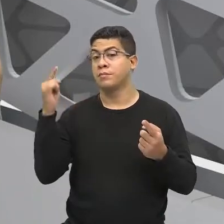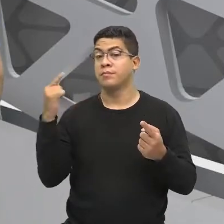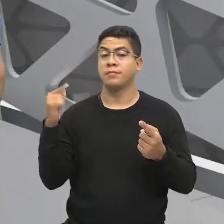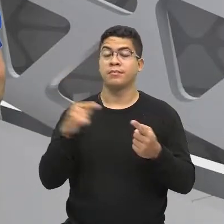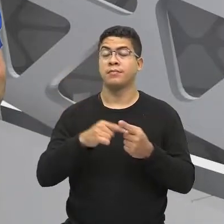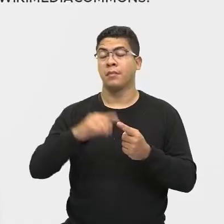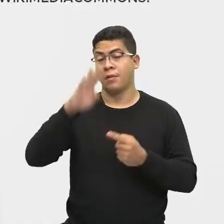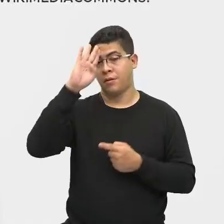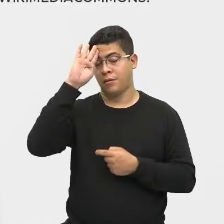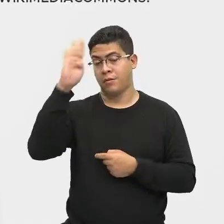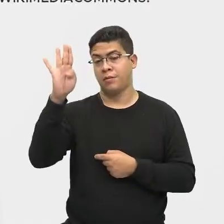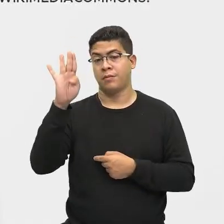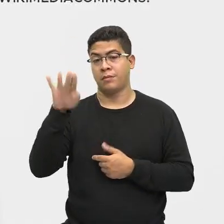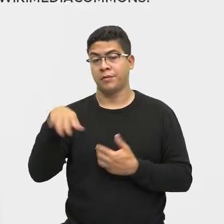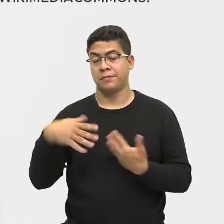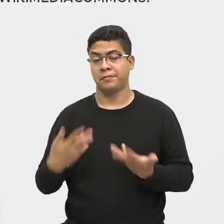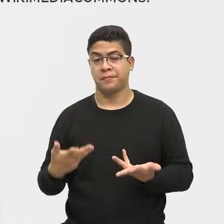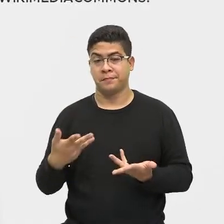seu trabalho?